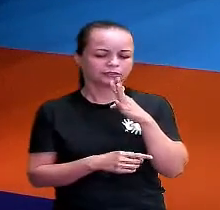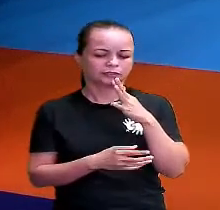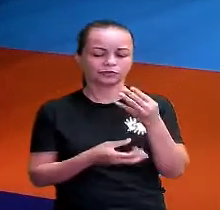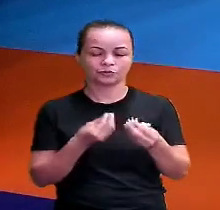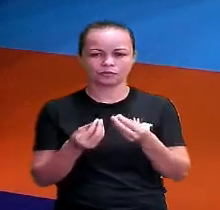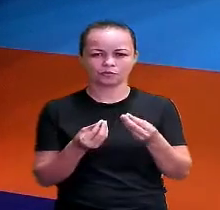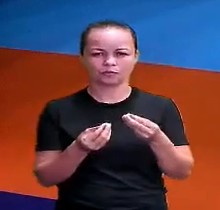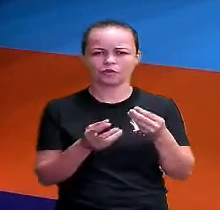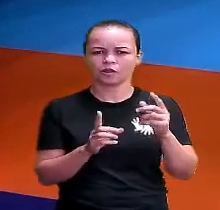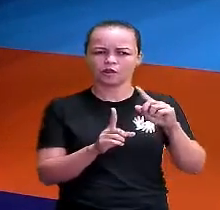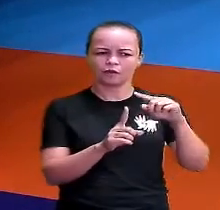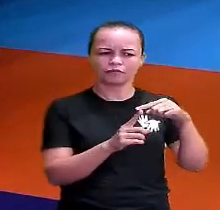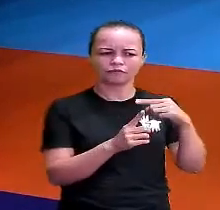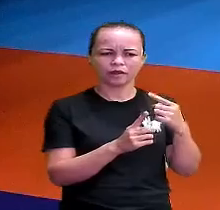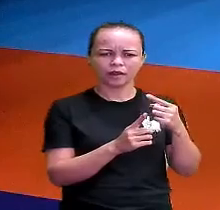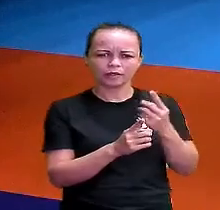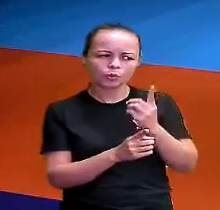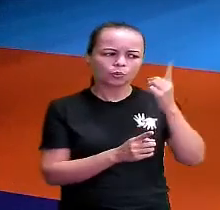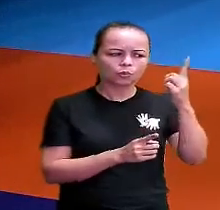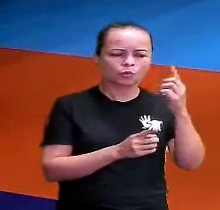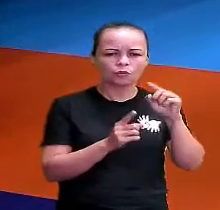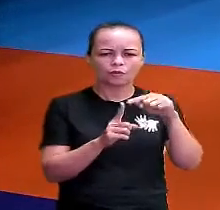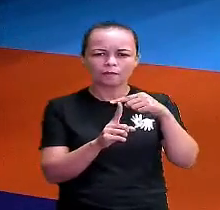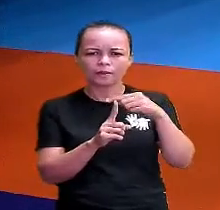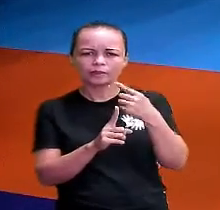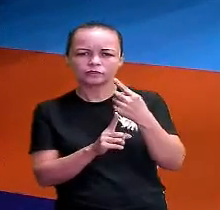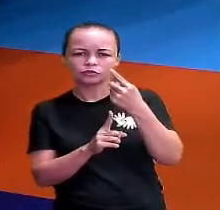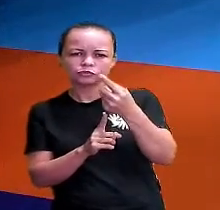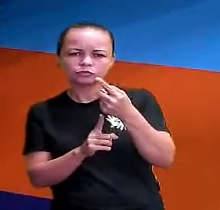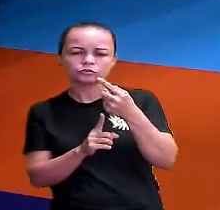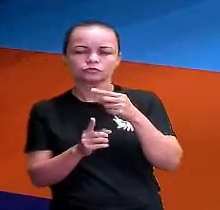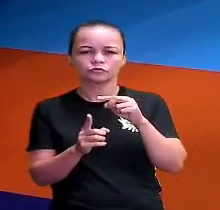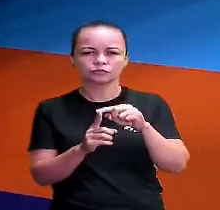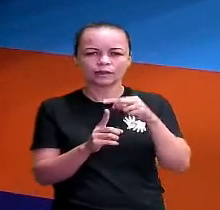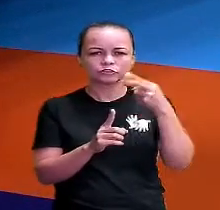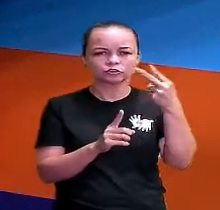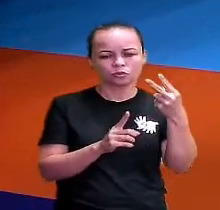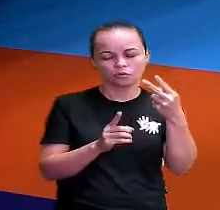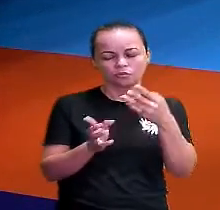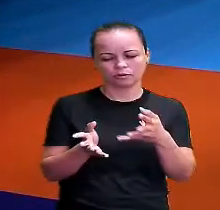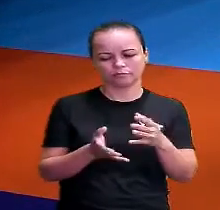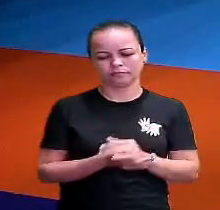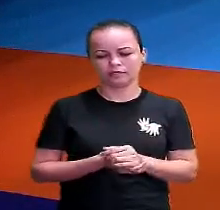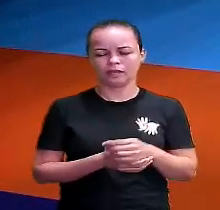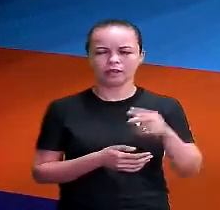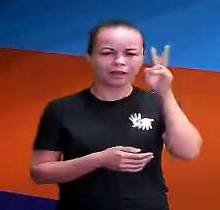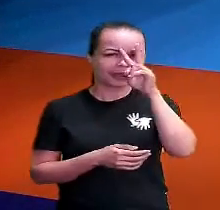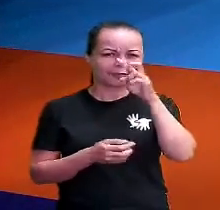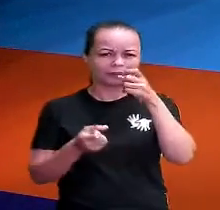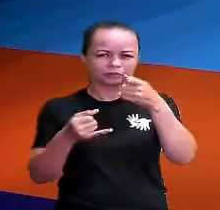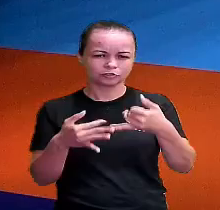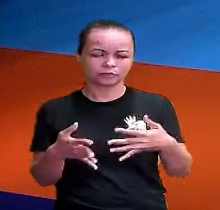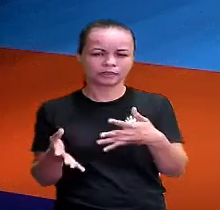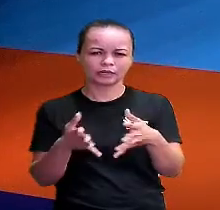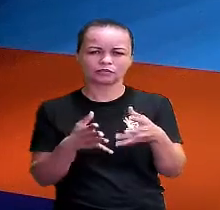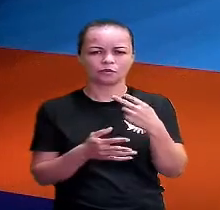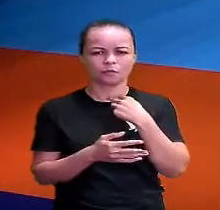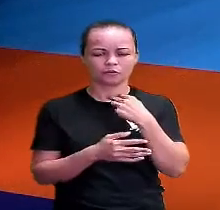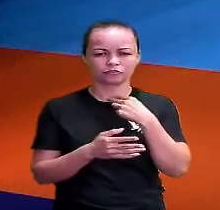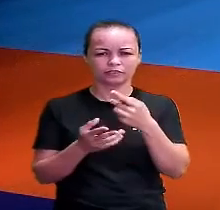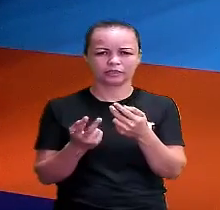aquela, vai um, vai dois. Lembra que às vezes a gente está fazendo algumas adições aqui e eu digo, ó, não pode ficar